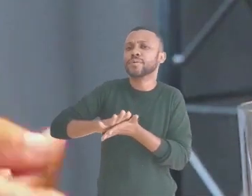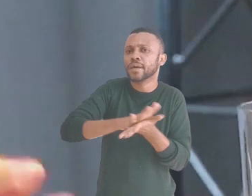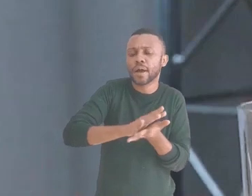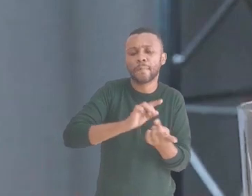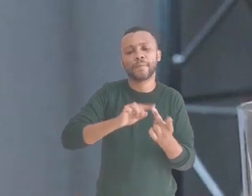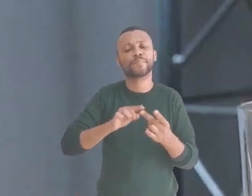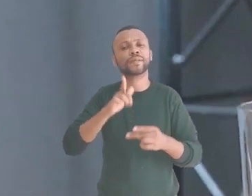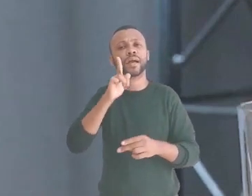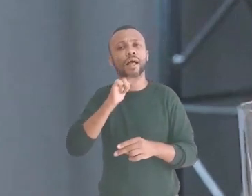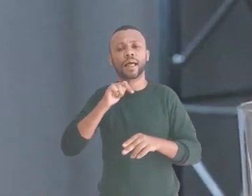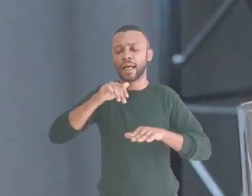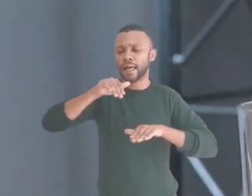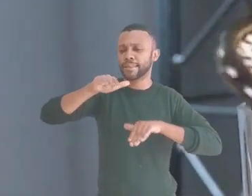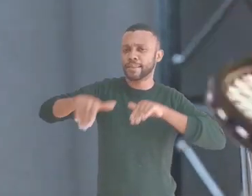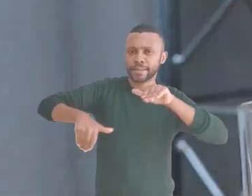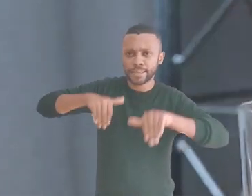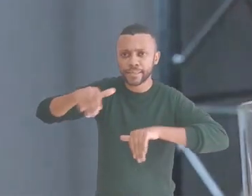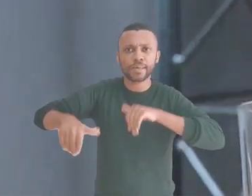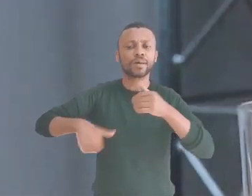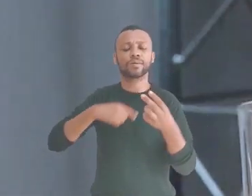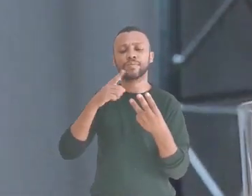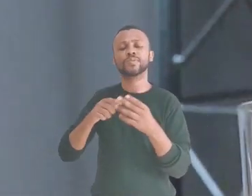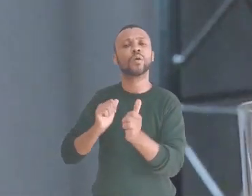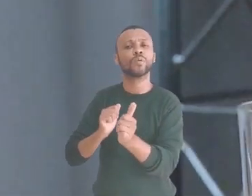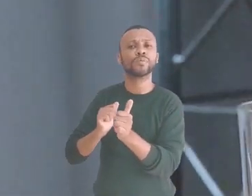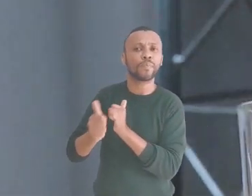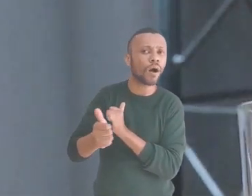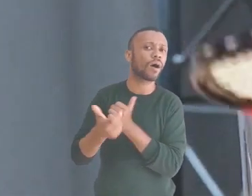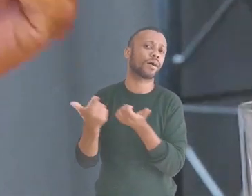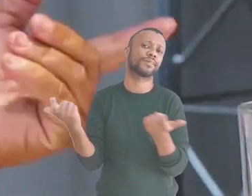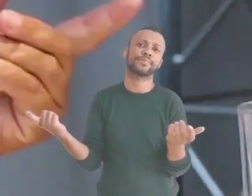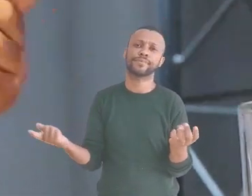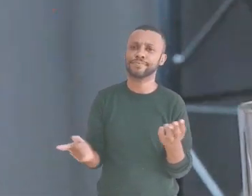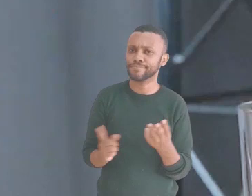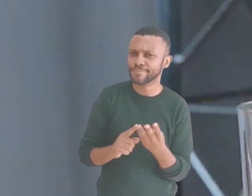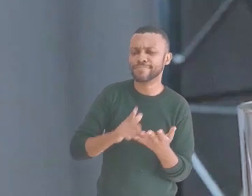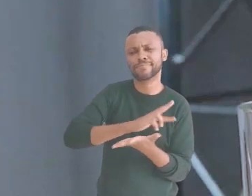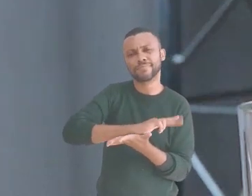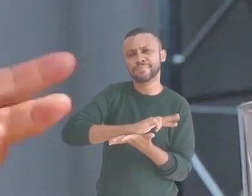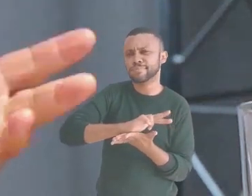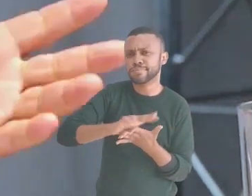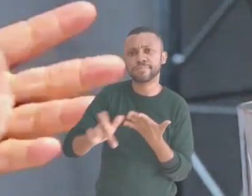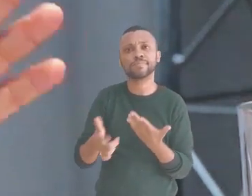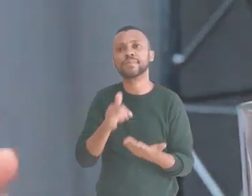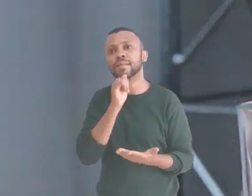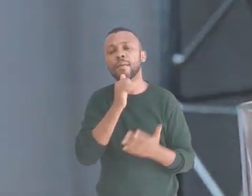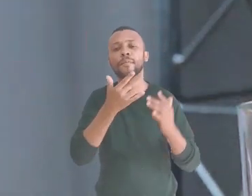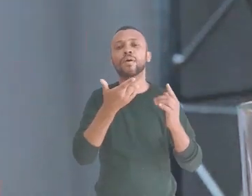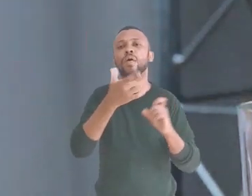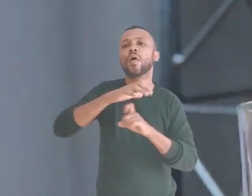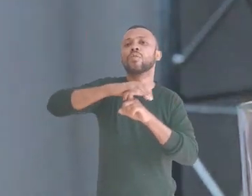esse nome que eu estou tentando... Olha, badminton. Badminton. É mesmo. Com até mesmo uma pessoa no circo, que cada